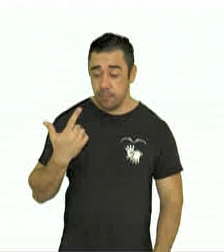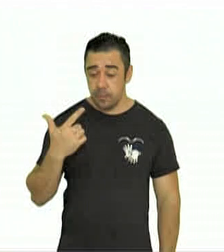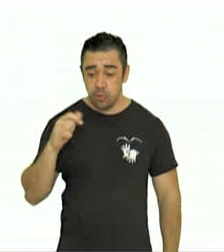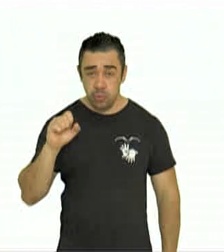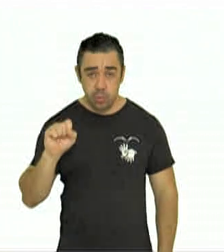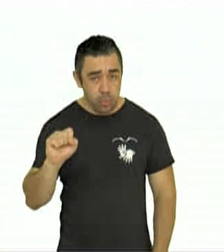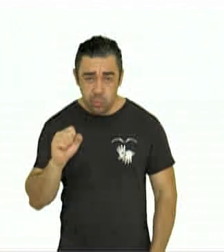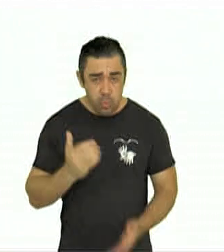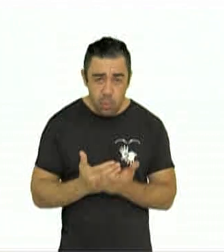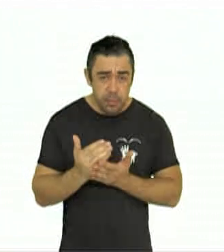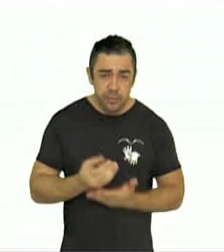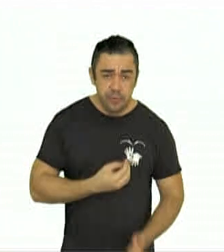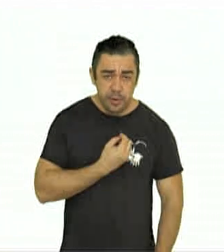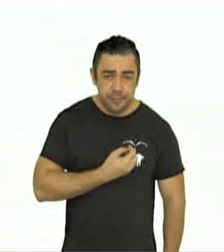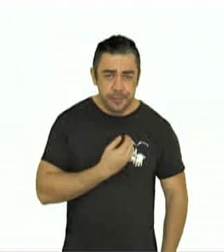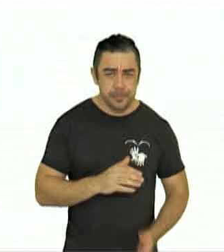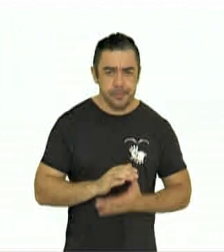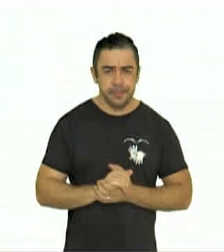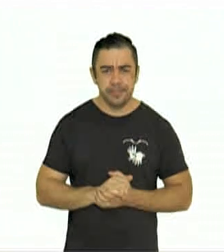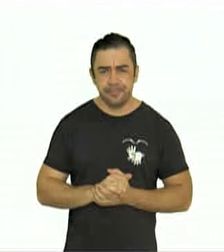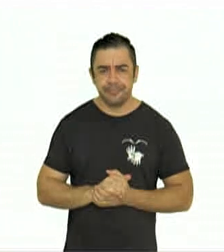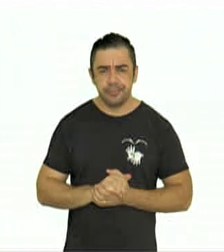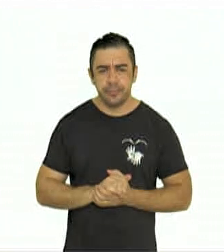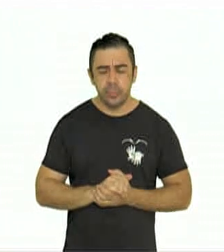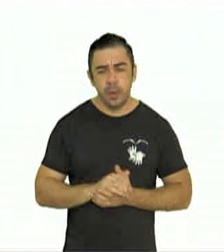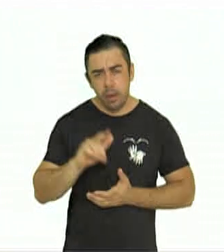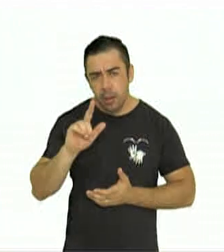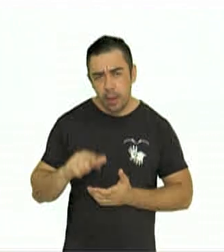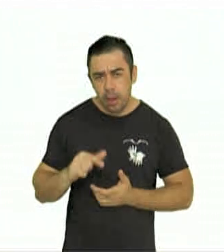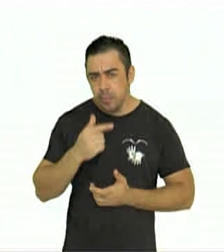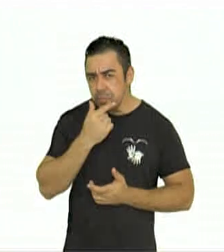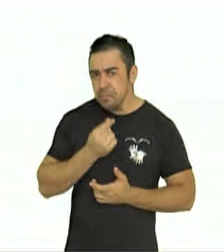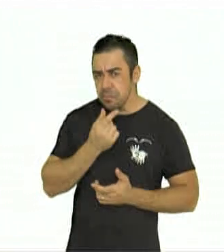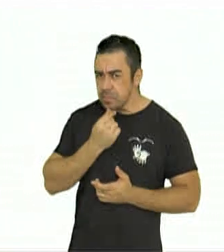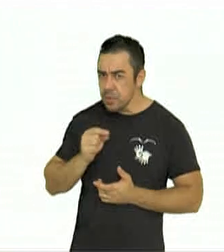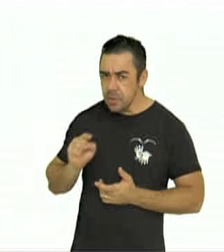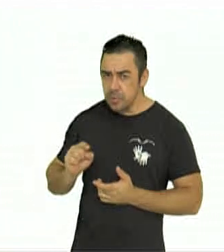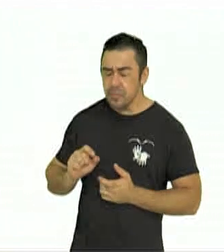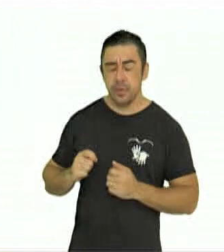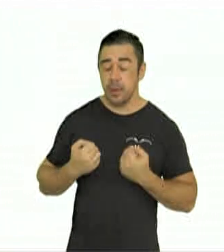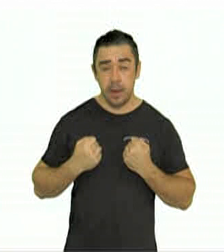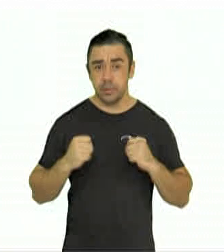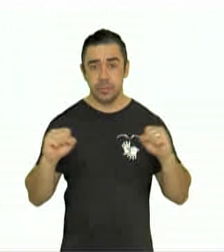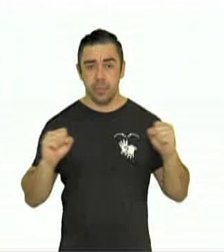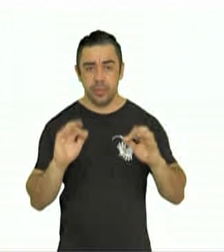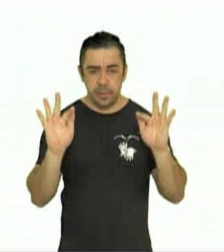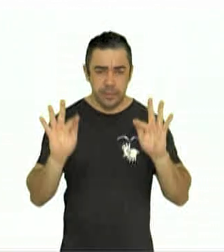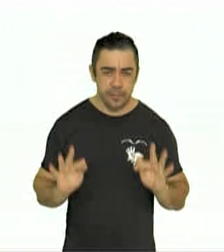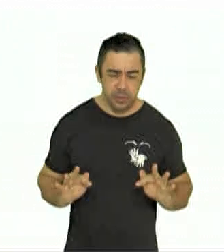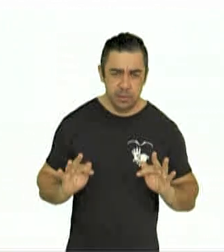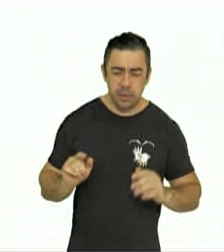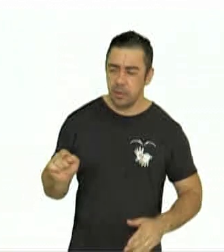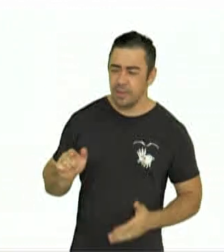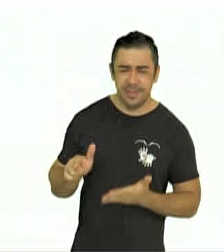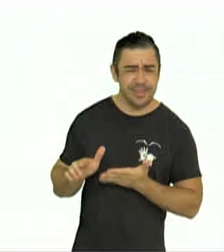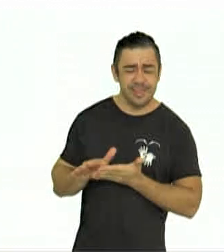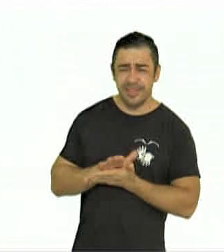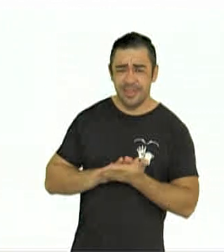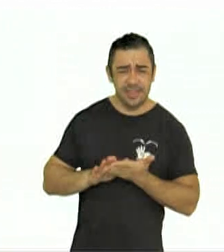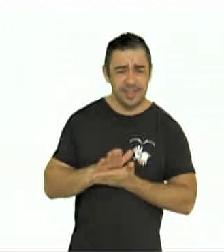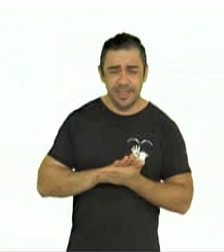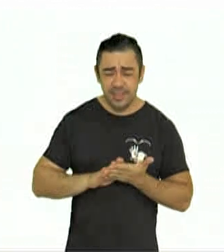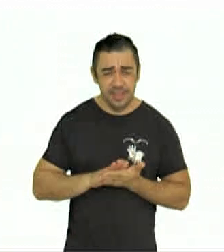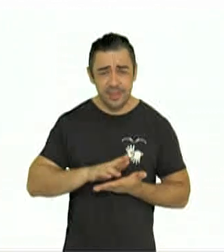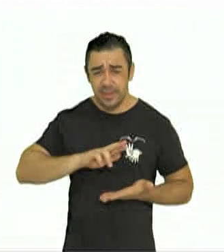não começou a viver. A rigor, exceto por um leque de ansiedades felizes, ele não tem nada e não é